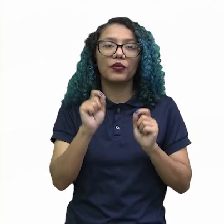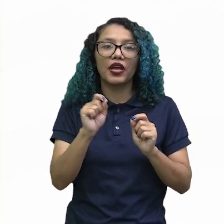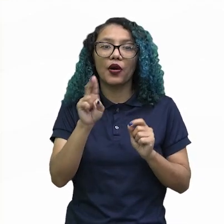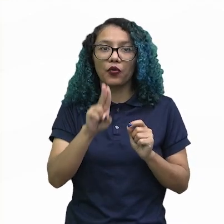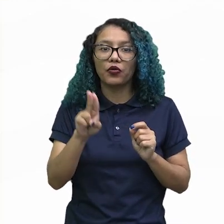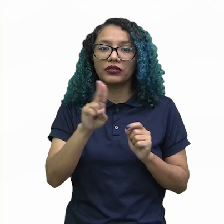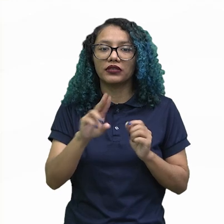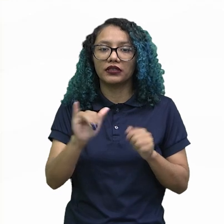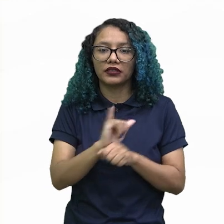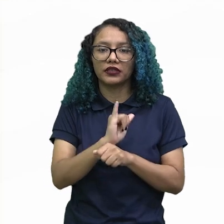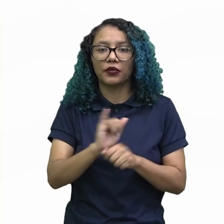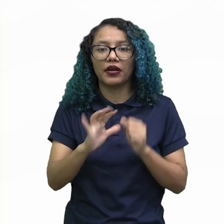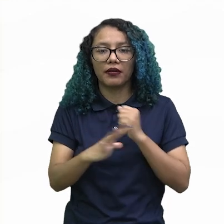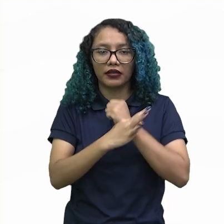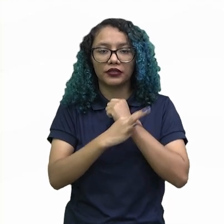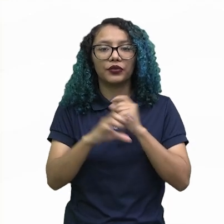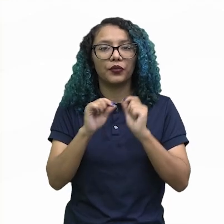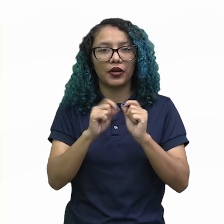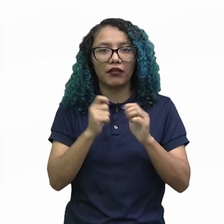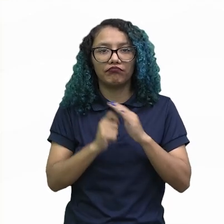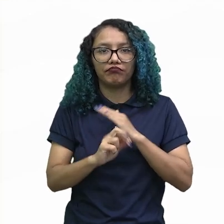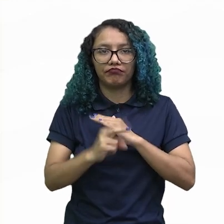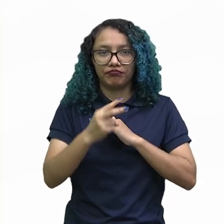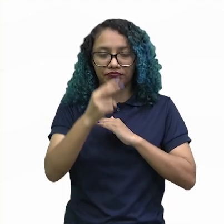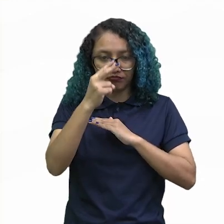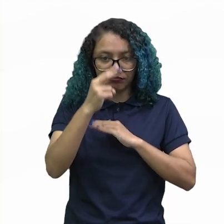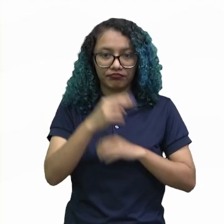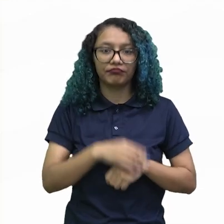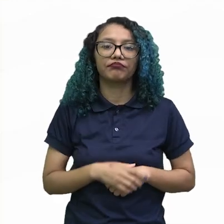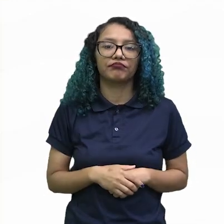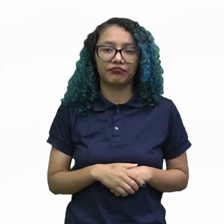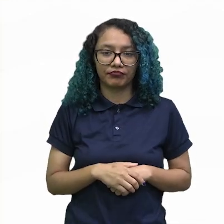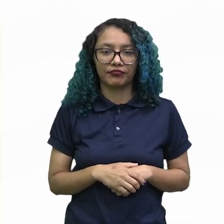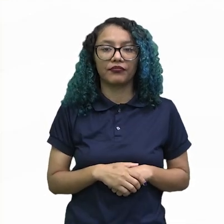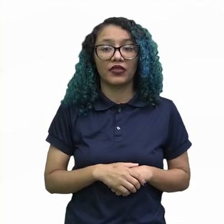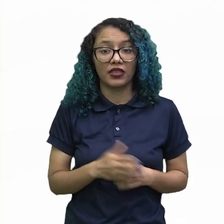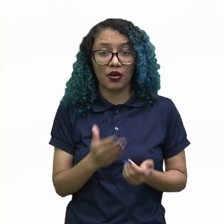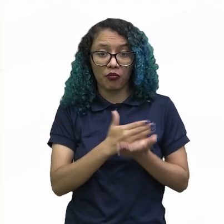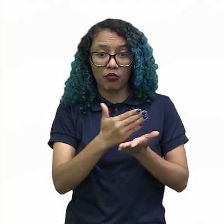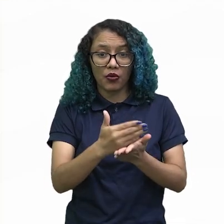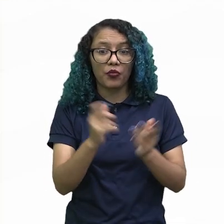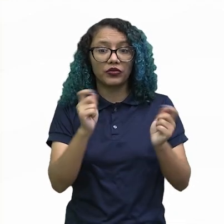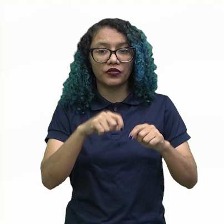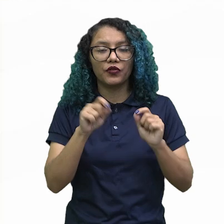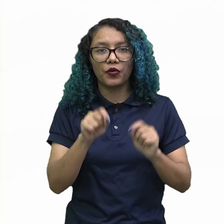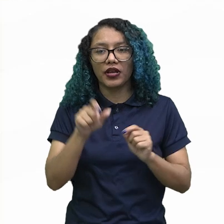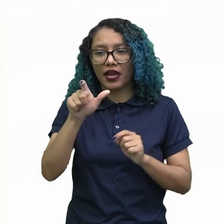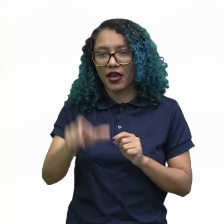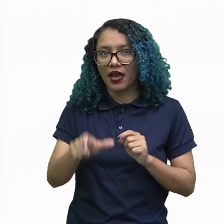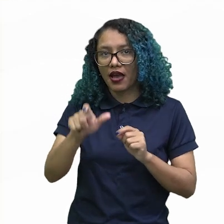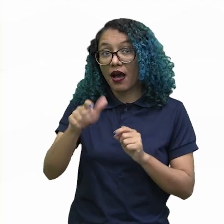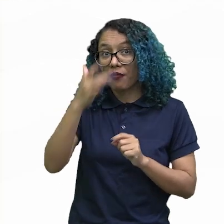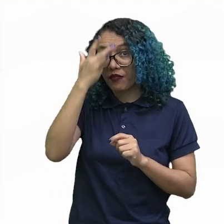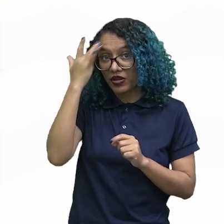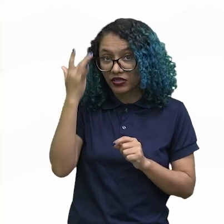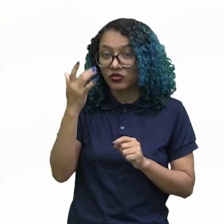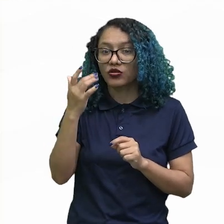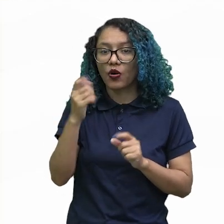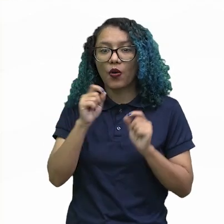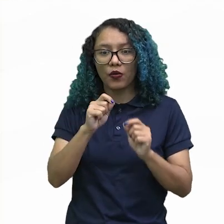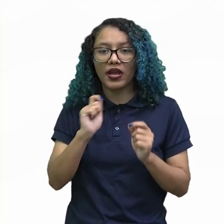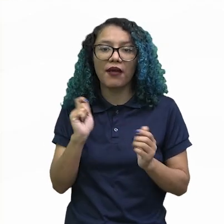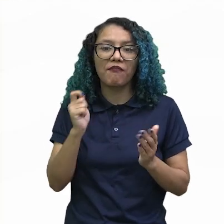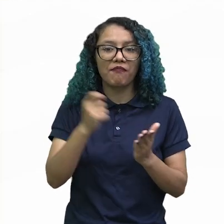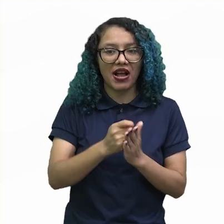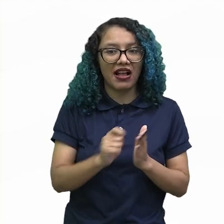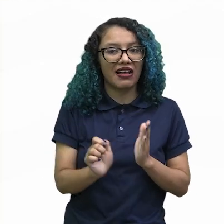método para garantir maiores rendimentos. Nesse caso, o financiamento pode sair bem caro para o cliente, pois os